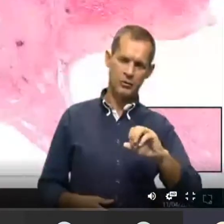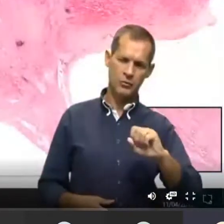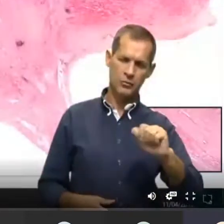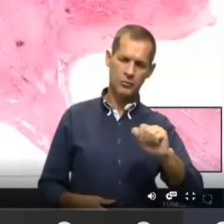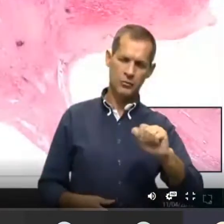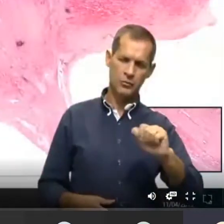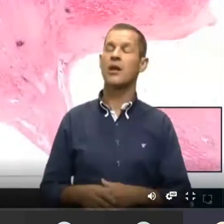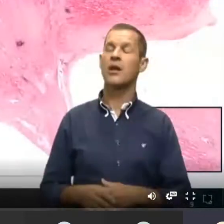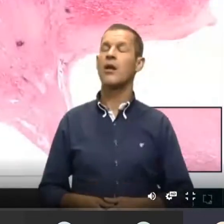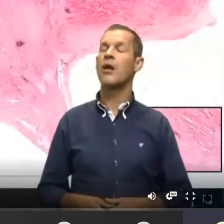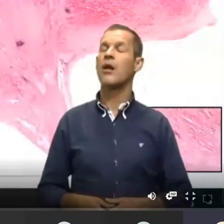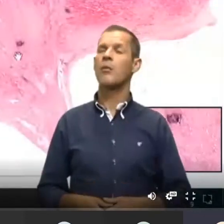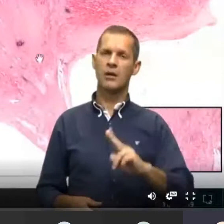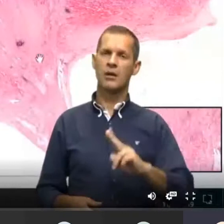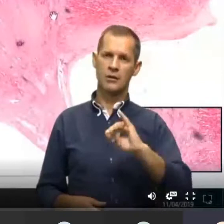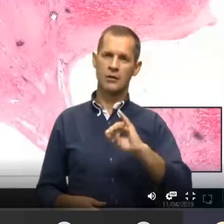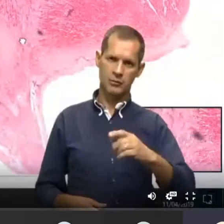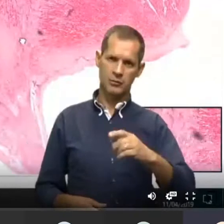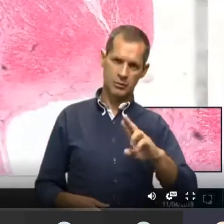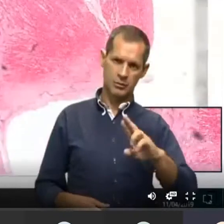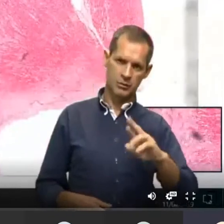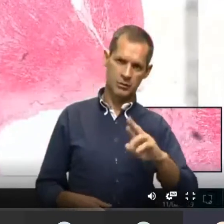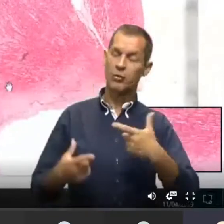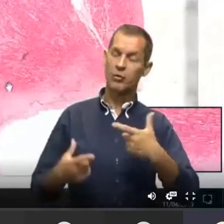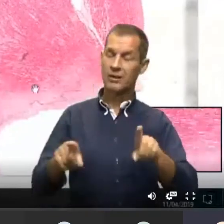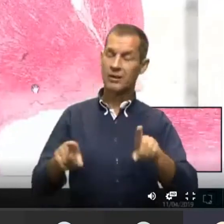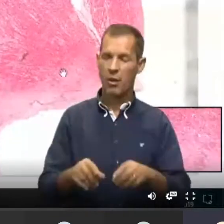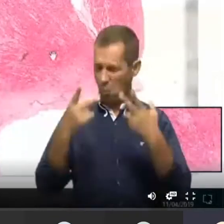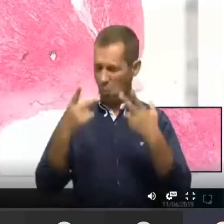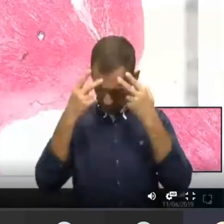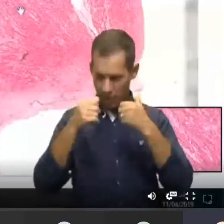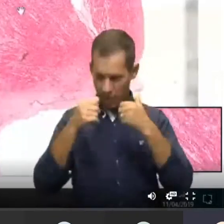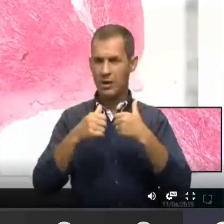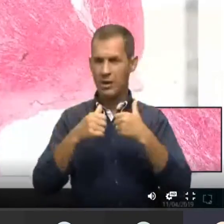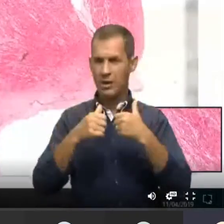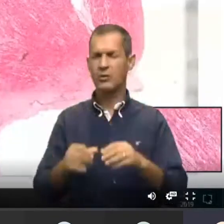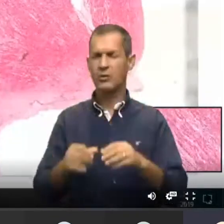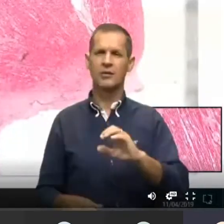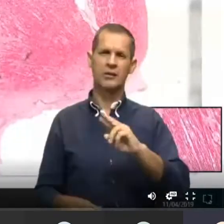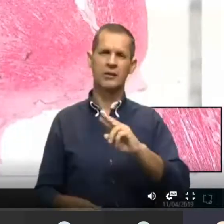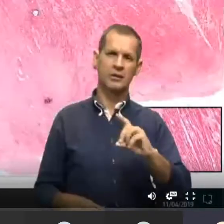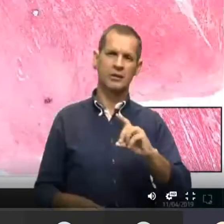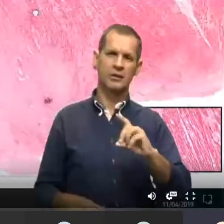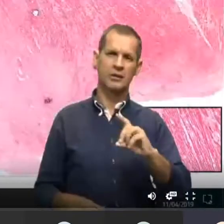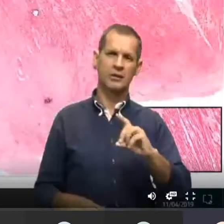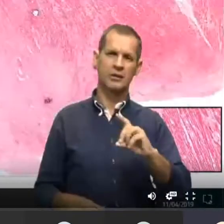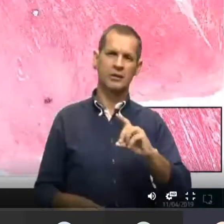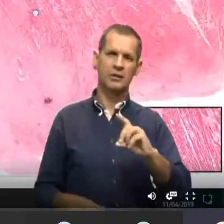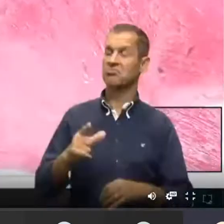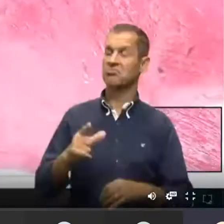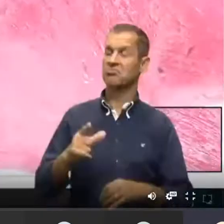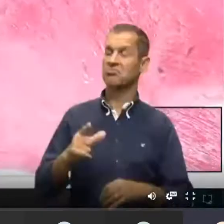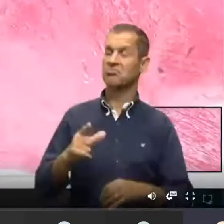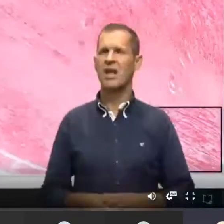mais hipertrófica e uma região normal nesse cardiomiócito, né? Não